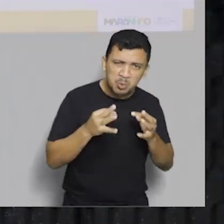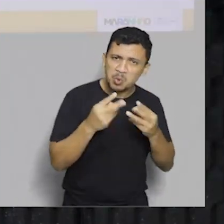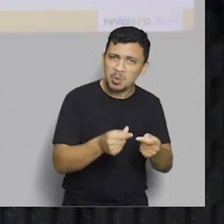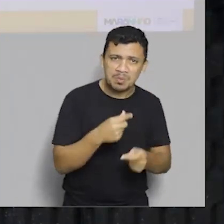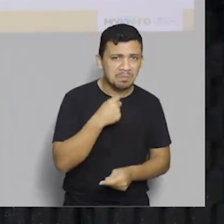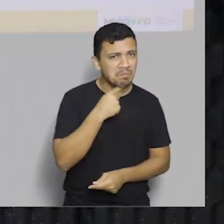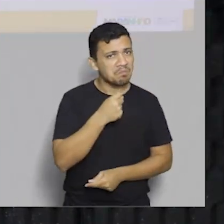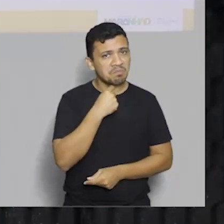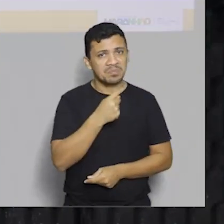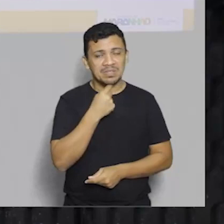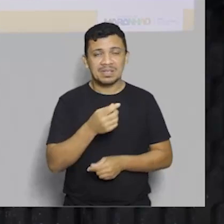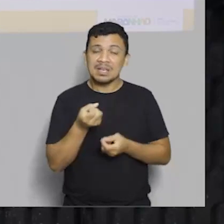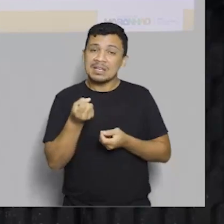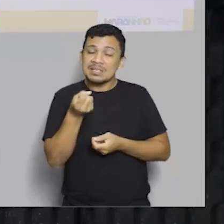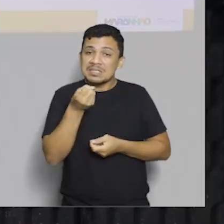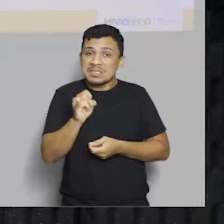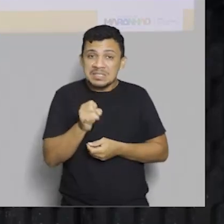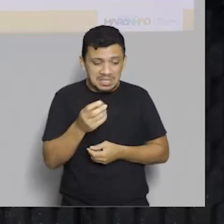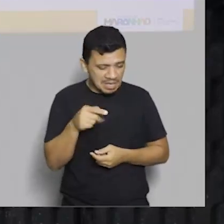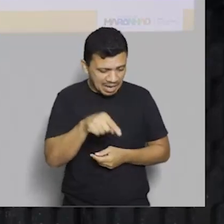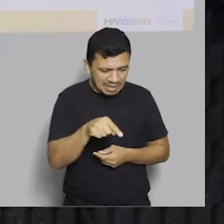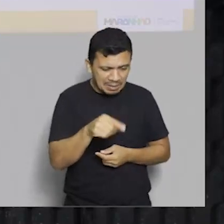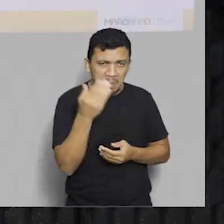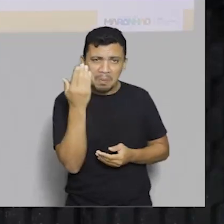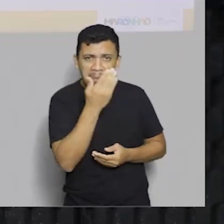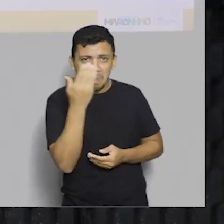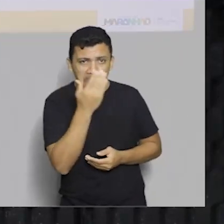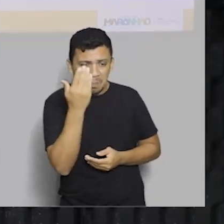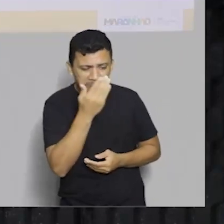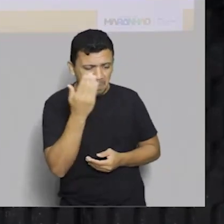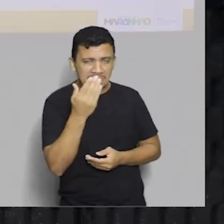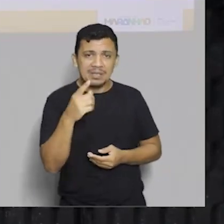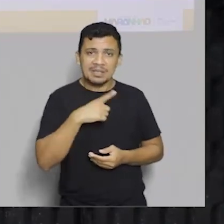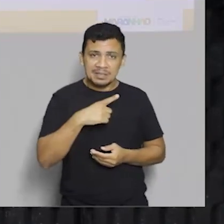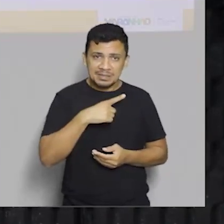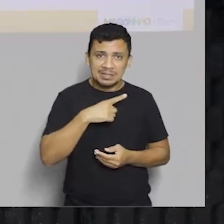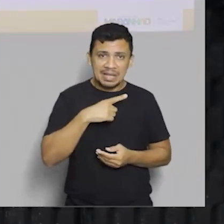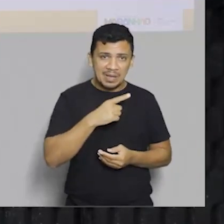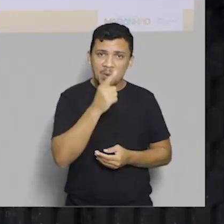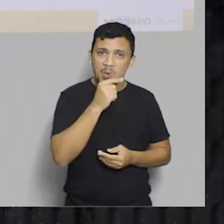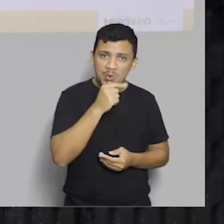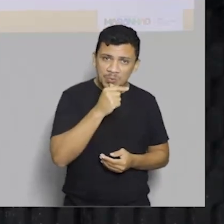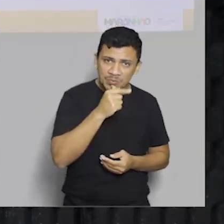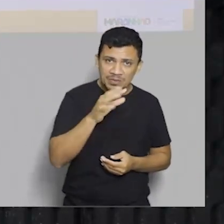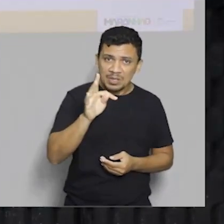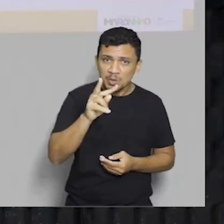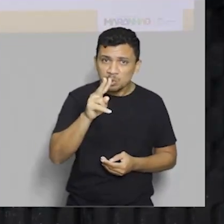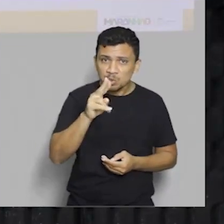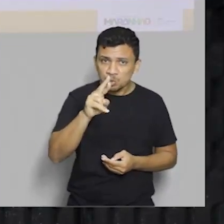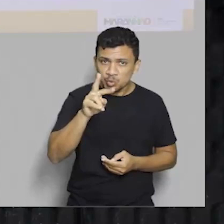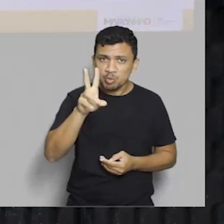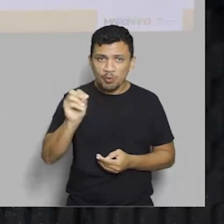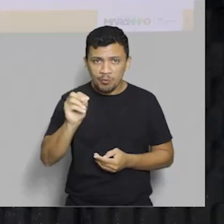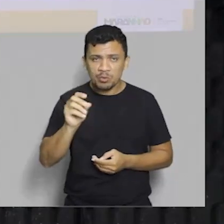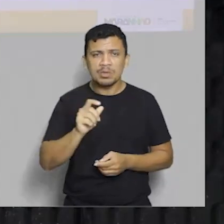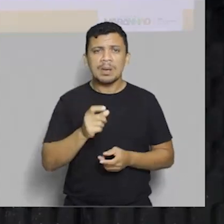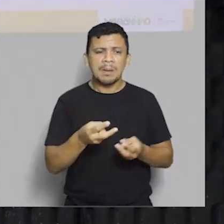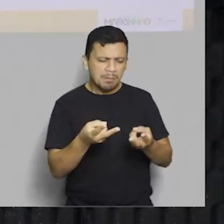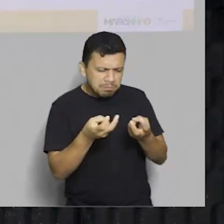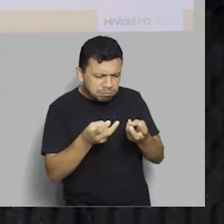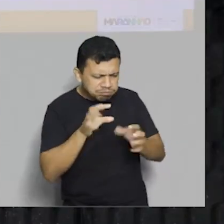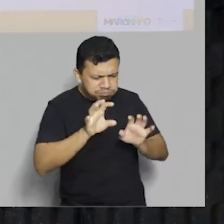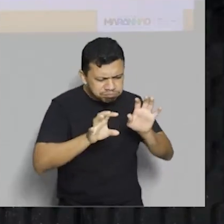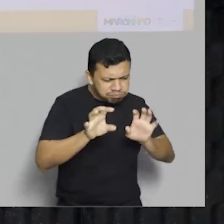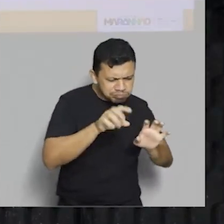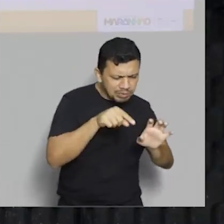certo? Se eu não tenho essa transparência, se eu tenho um líquido turvo, eu vou conseguir perceber